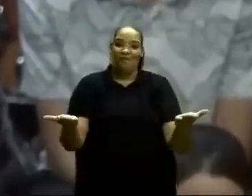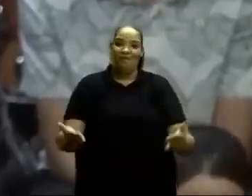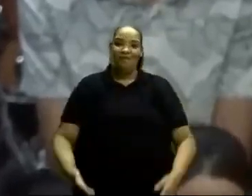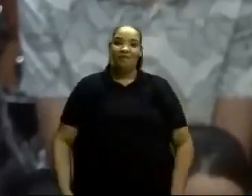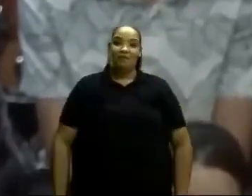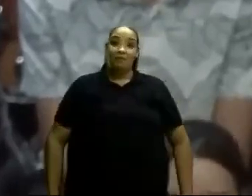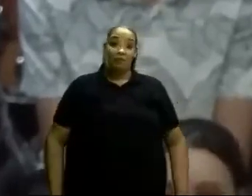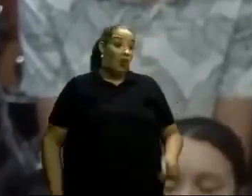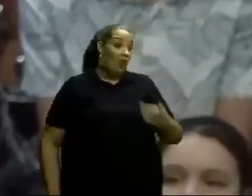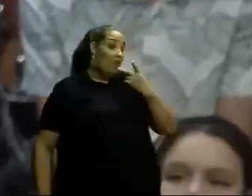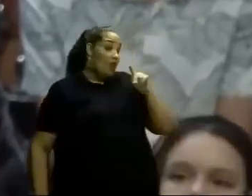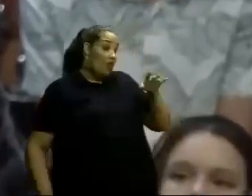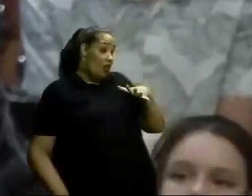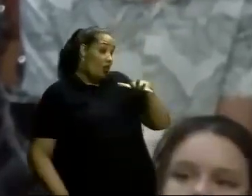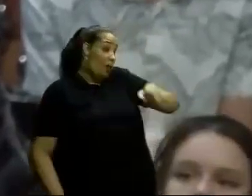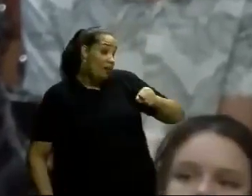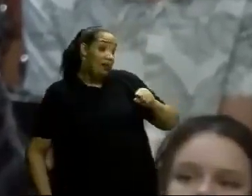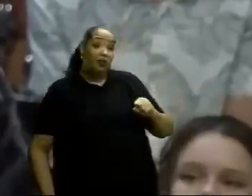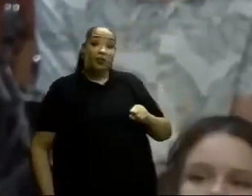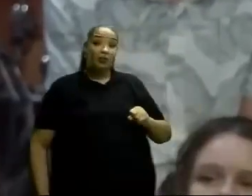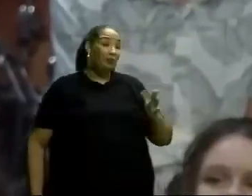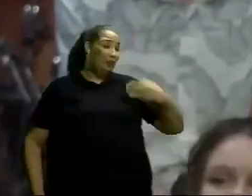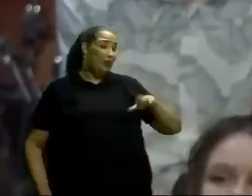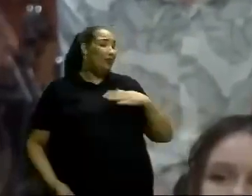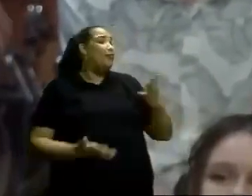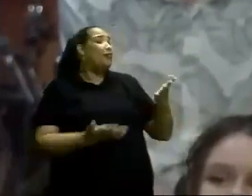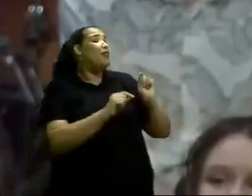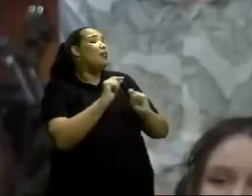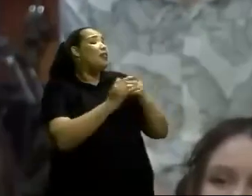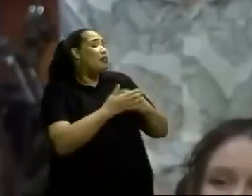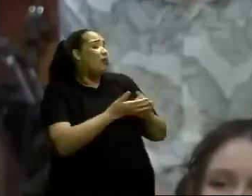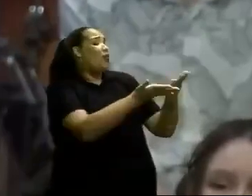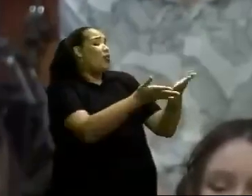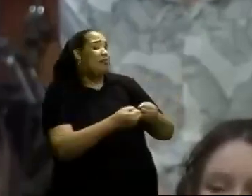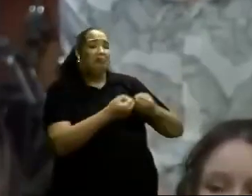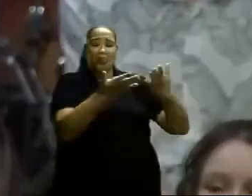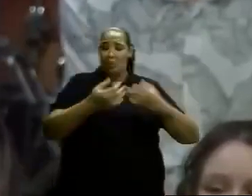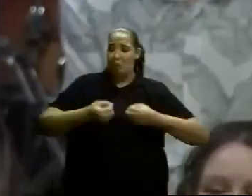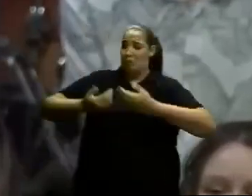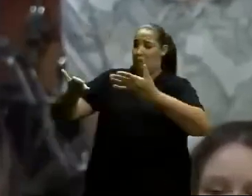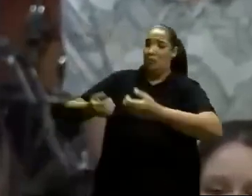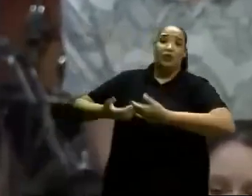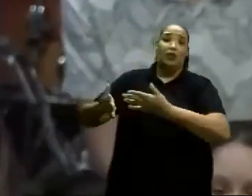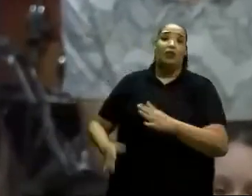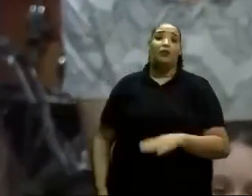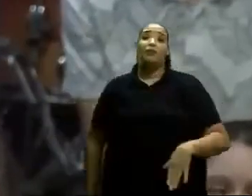Ó, fulano falou que vai tomar tudo de você. Não precisa tomar não, pergunta o que, que ele quer. Fala aí que eu dou. Ó,